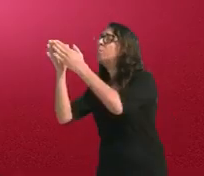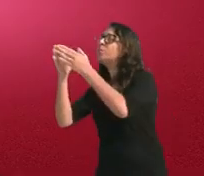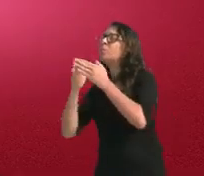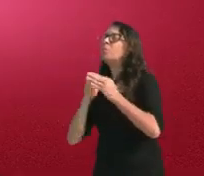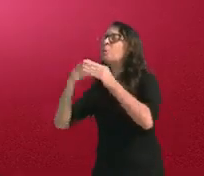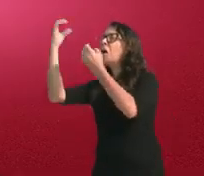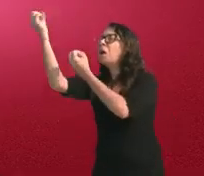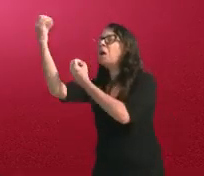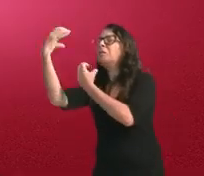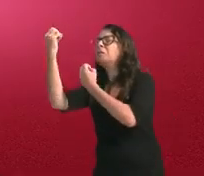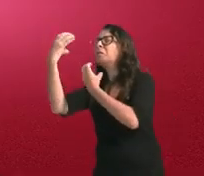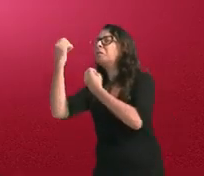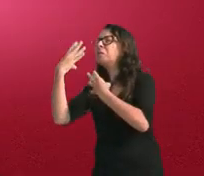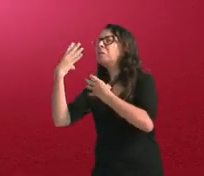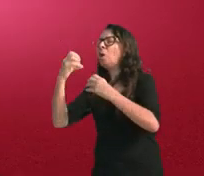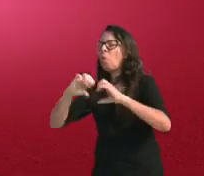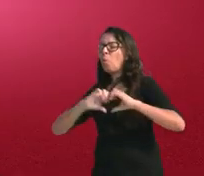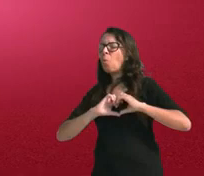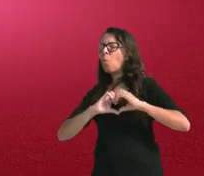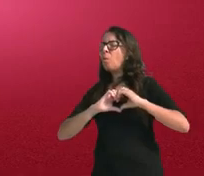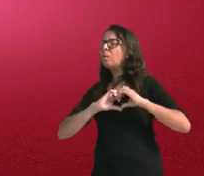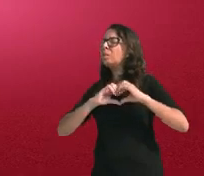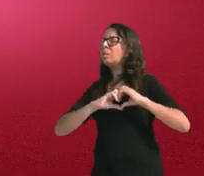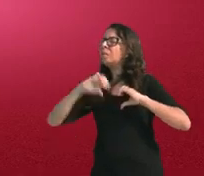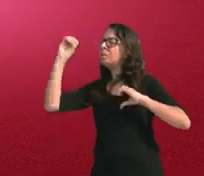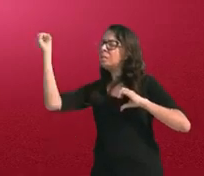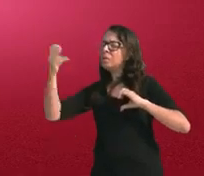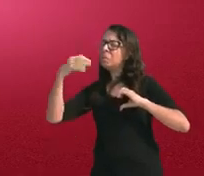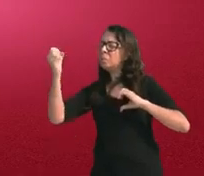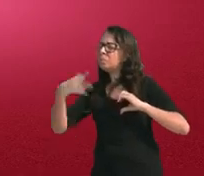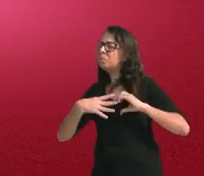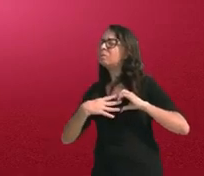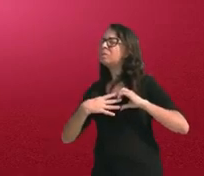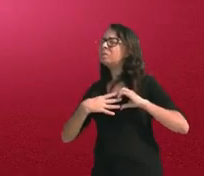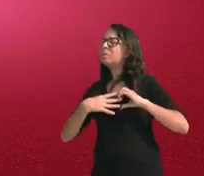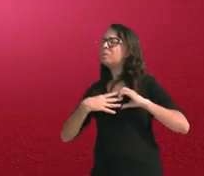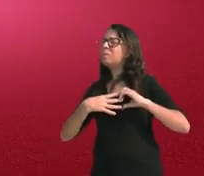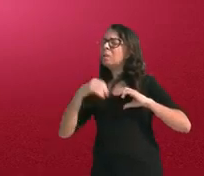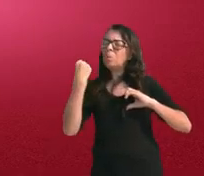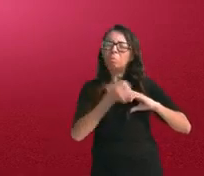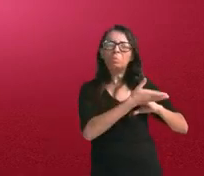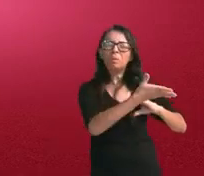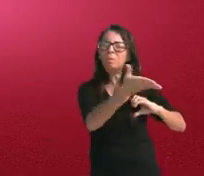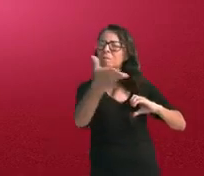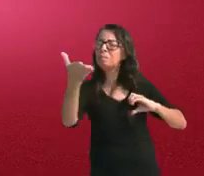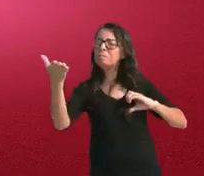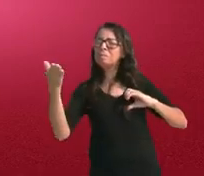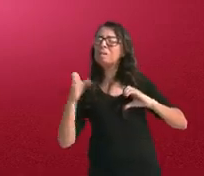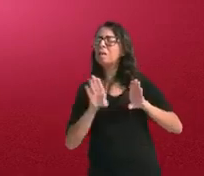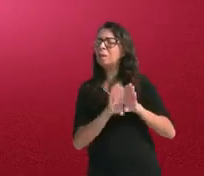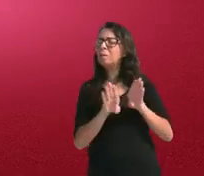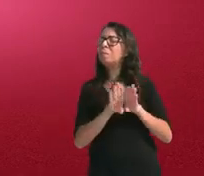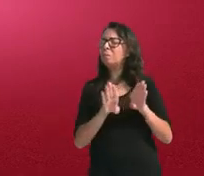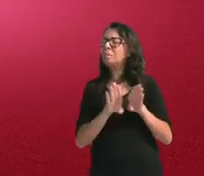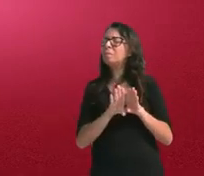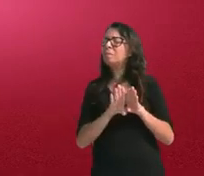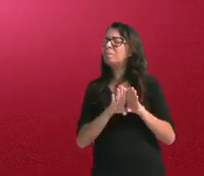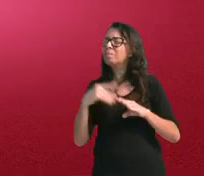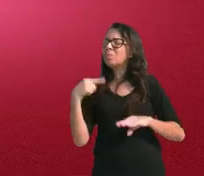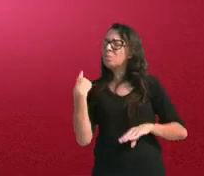Todo-Poderoso, Espírito Santo, fale conosco, toque no coração de cada um de nós, para que nós possamos, ó